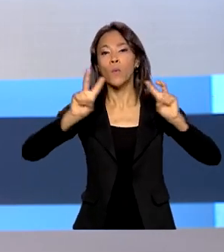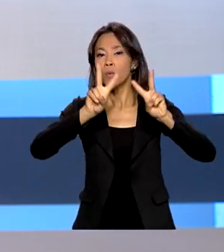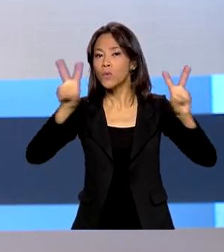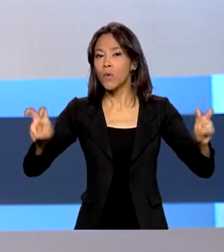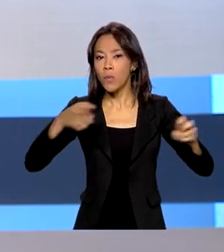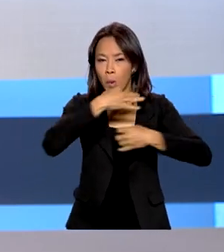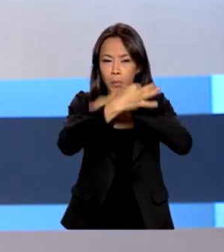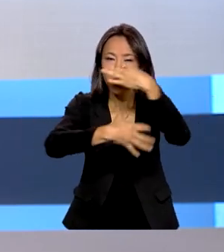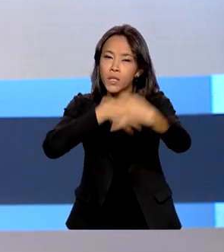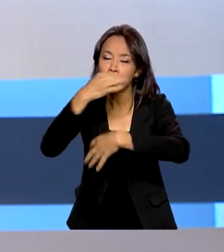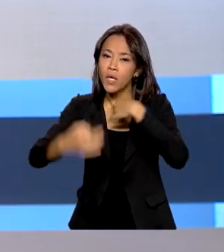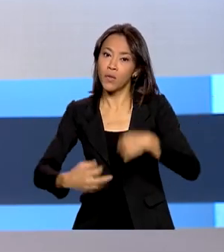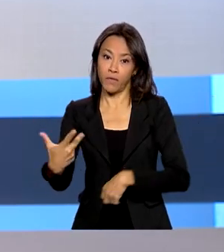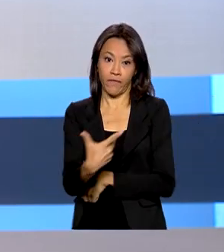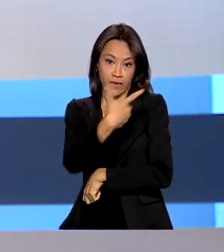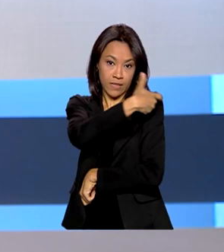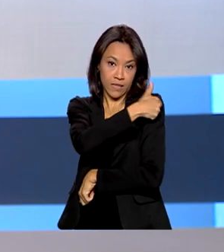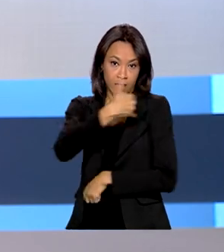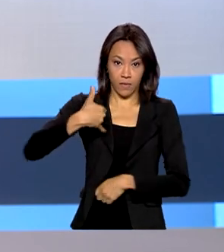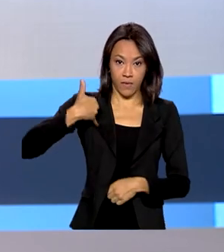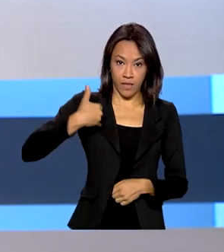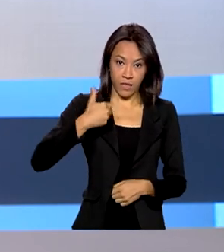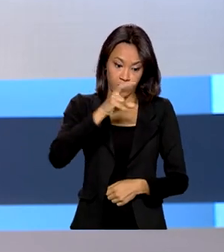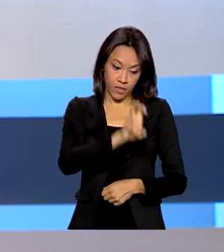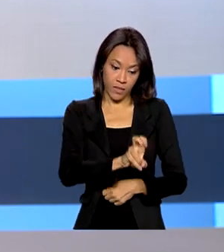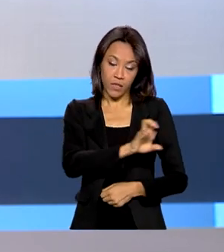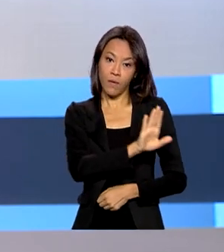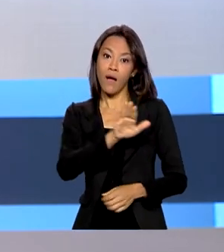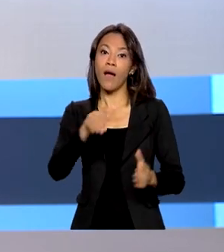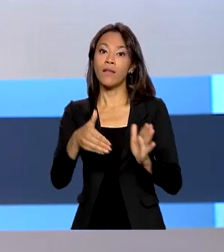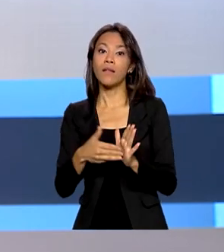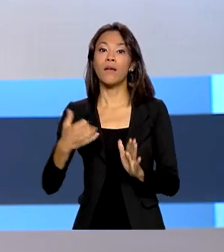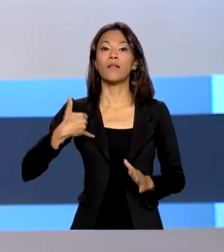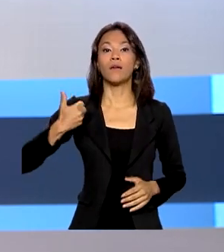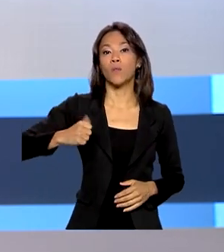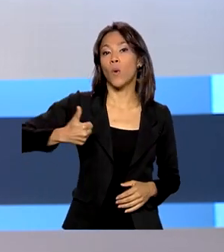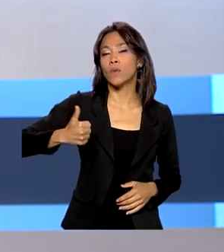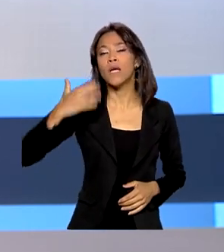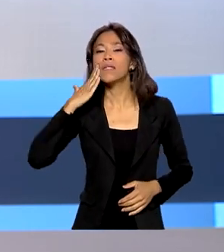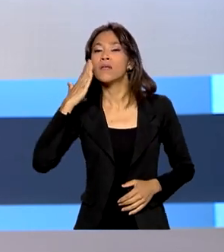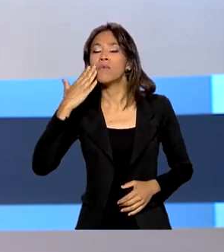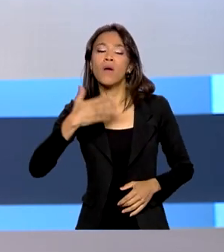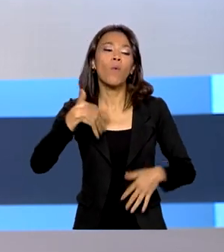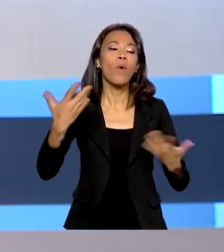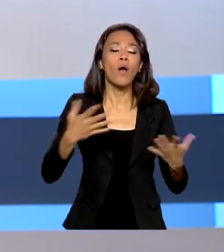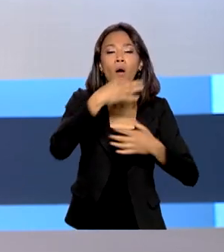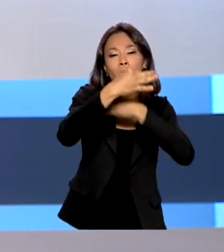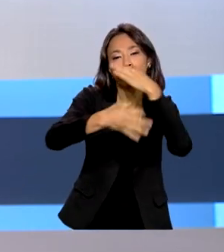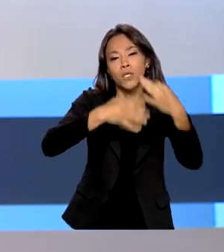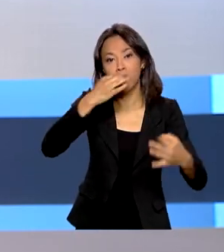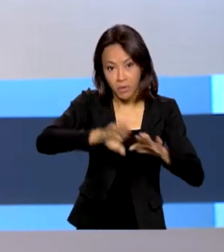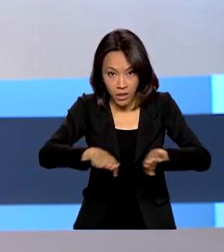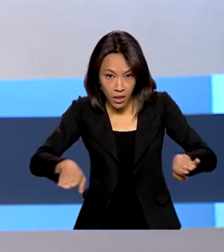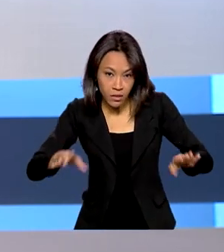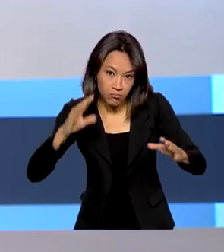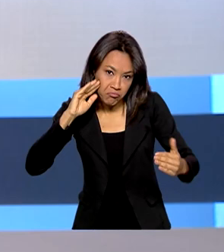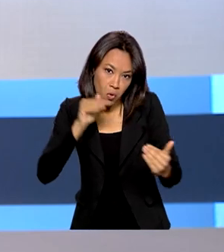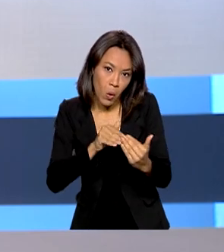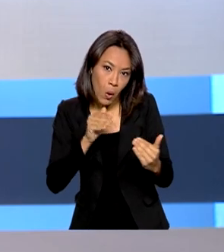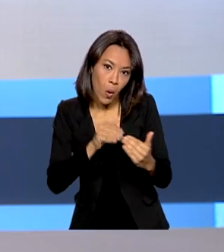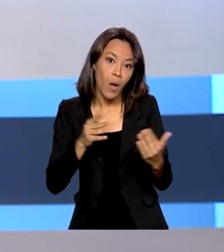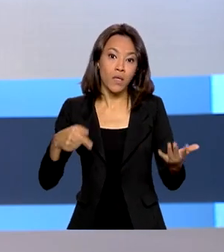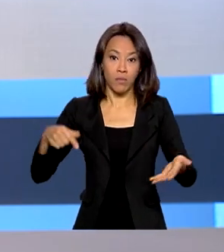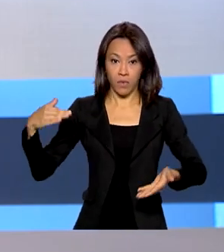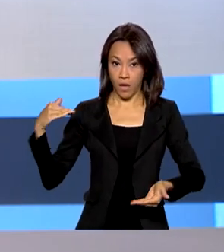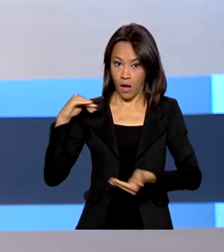vacinação em crianças de 5 a 11 anos objetivo é saber a opinião das pessoas tendo em vista a autorização por parte